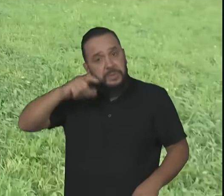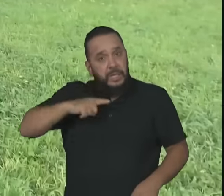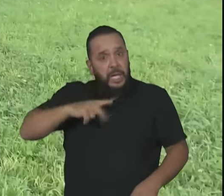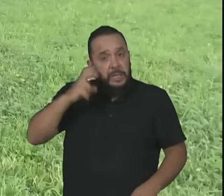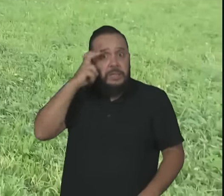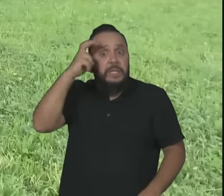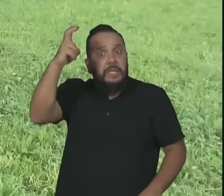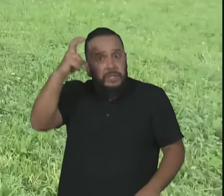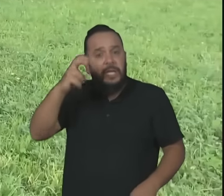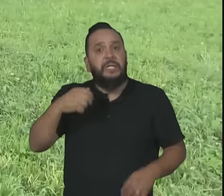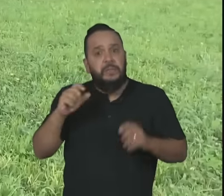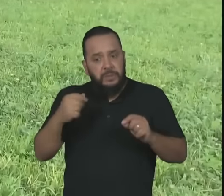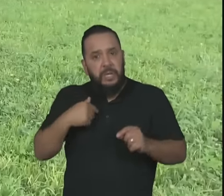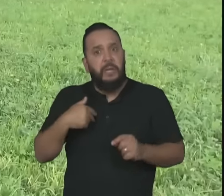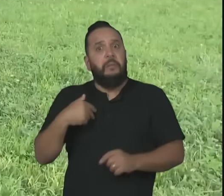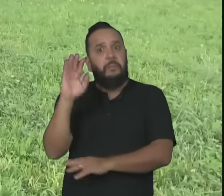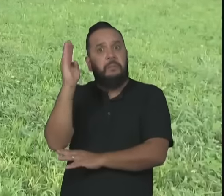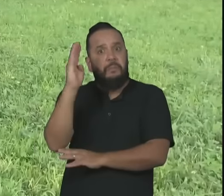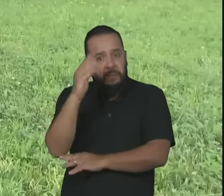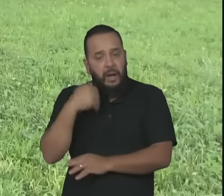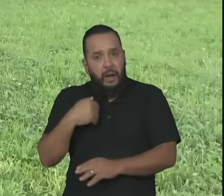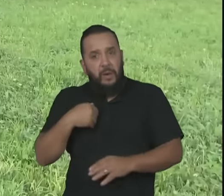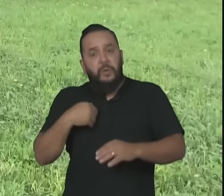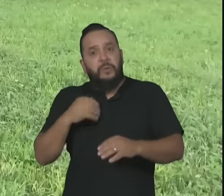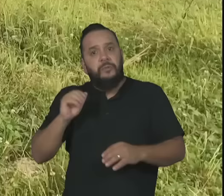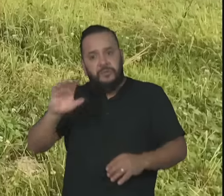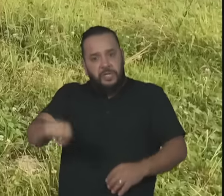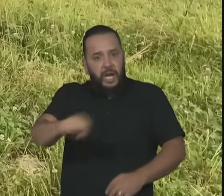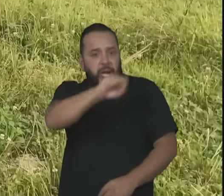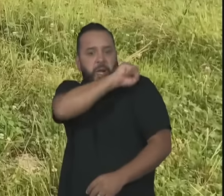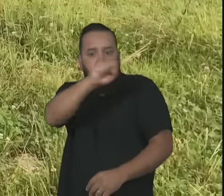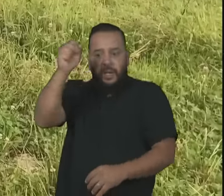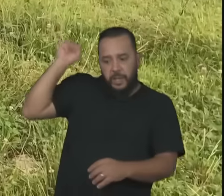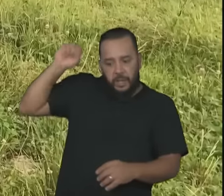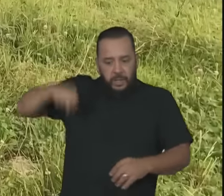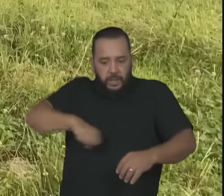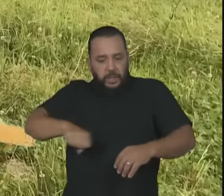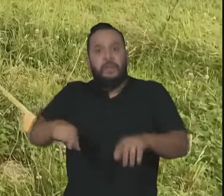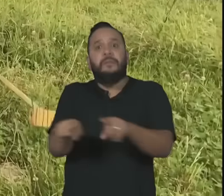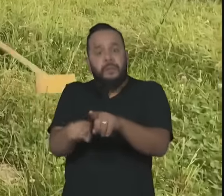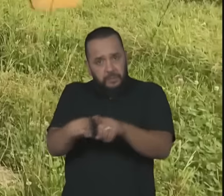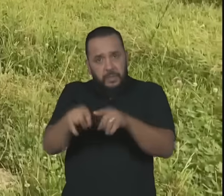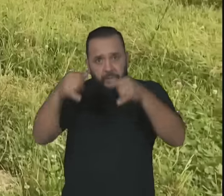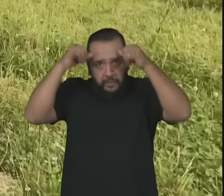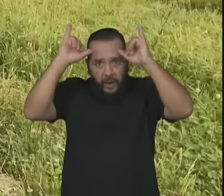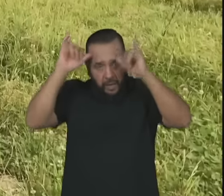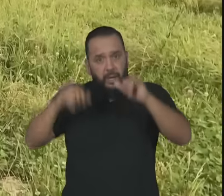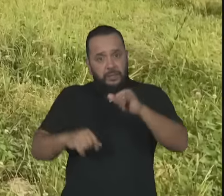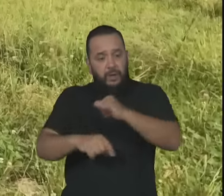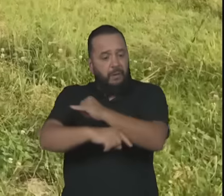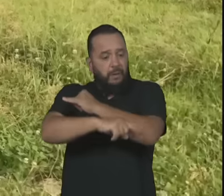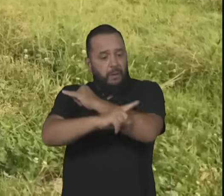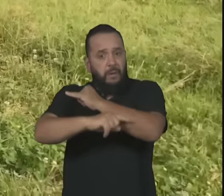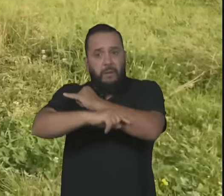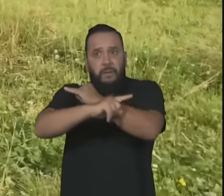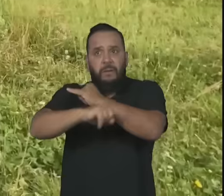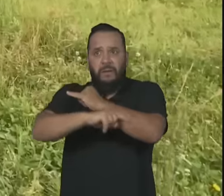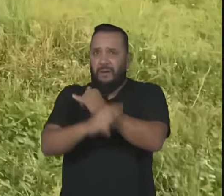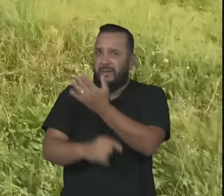manipular objetos e utilizá-los como ferramenta de acordo com a sua necessidade. O comportamento da vaca